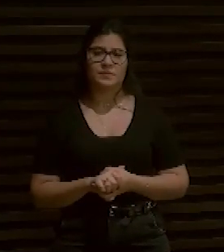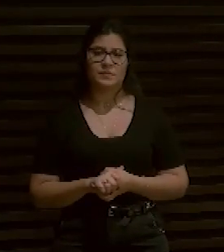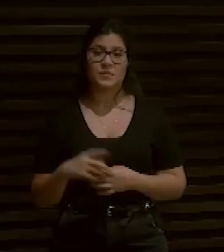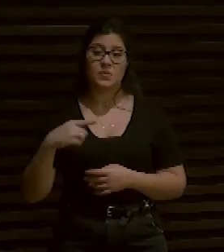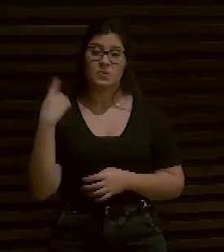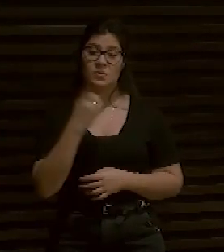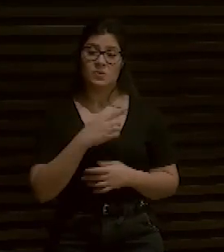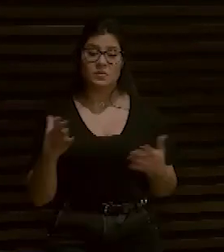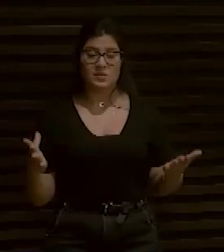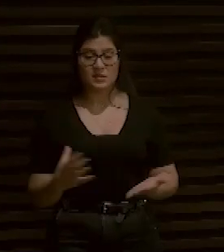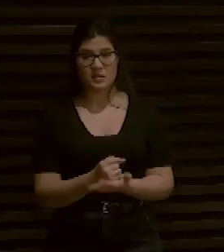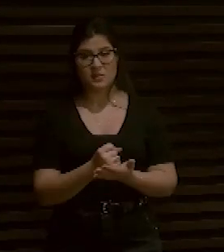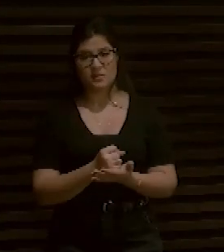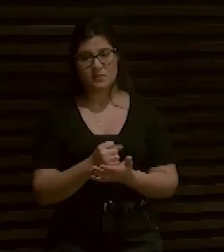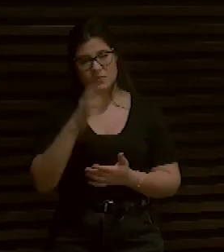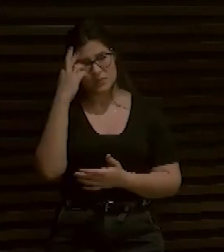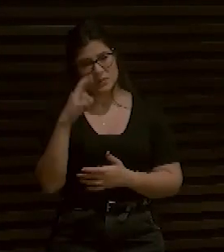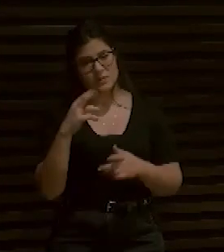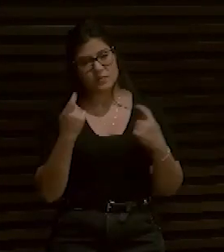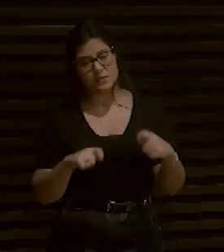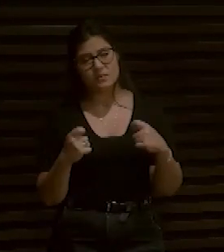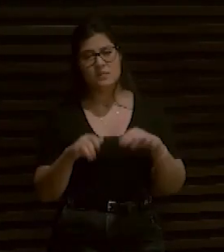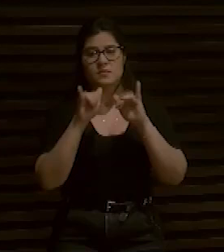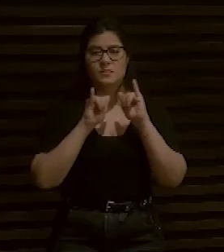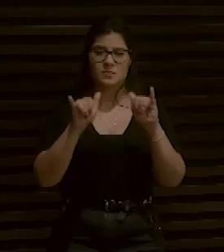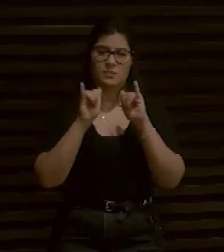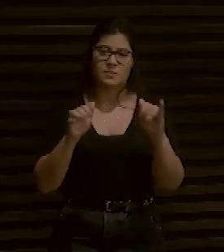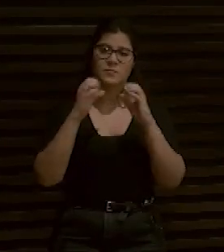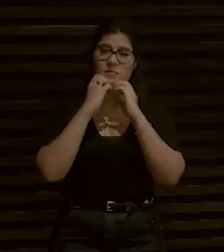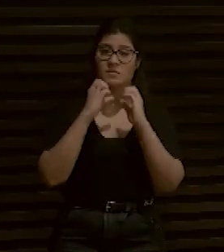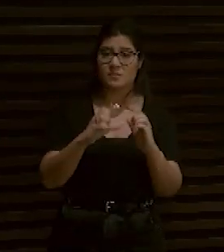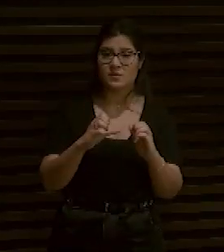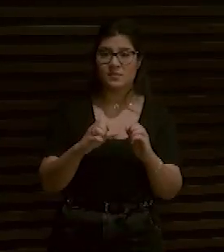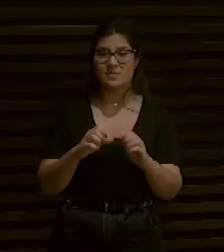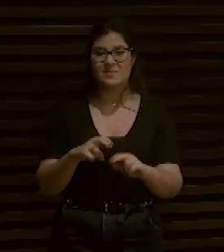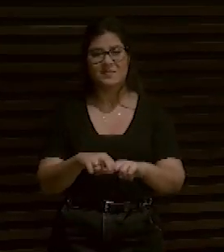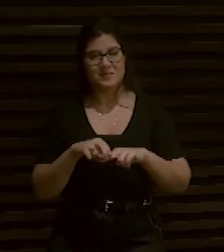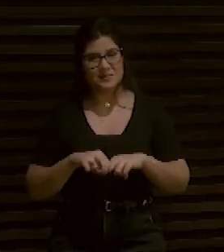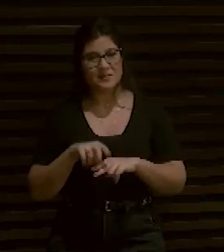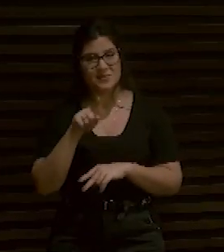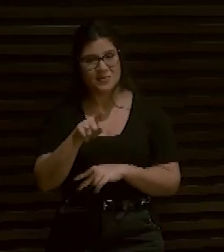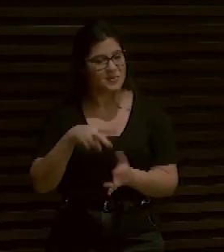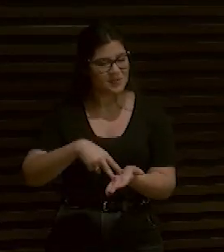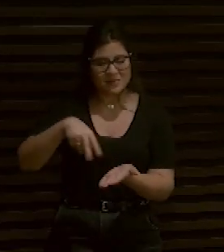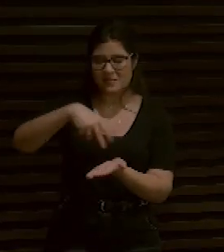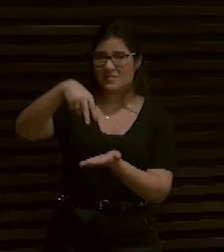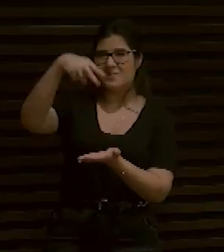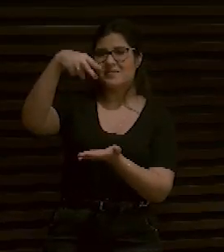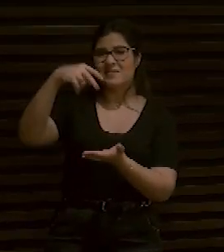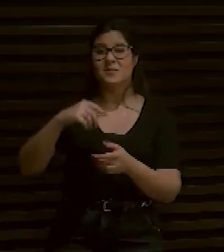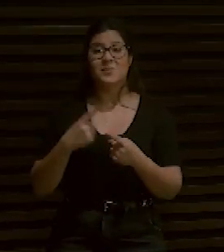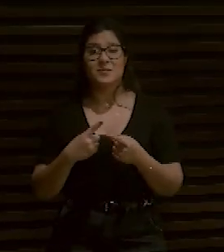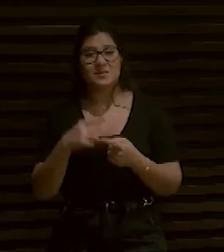Nós que fomos salvos pelo Senhor temos a missão de proclamar o Evangelho. É por isso que você não foi arrebatado ainda. Porque